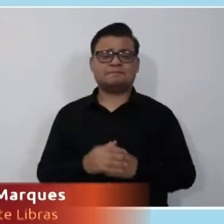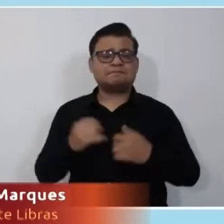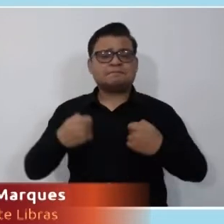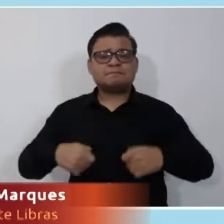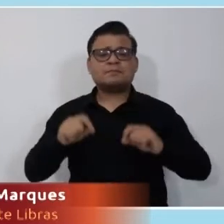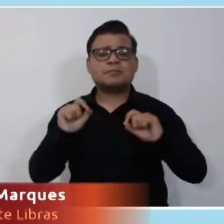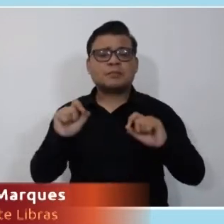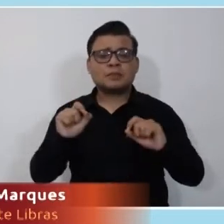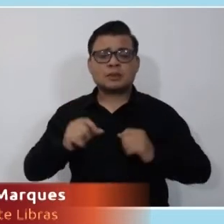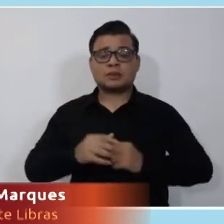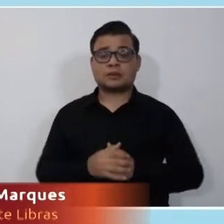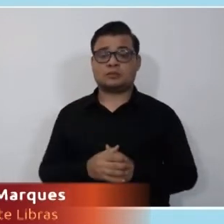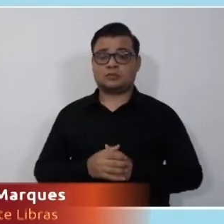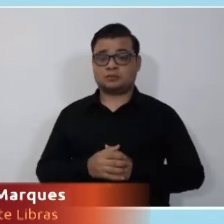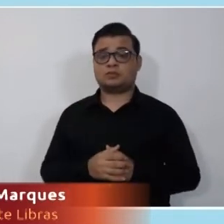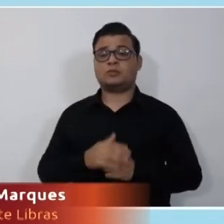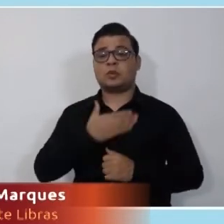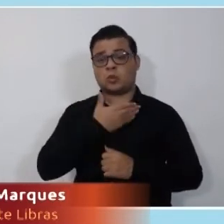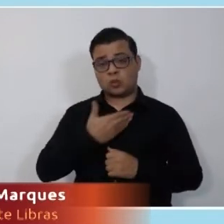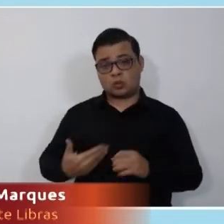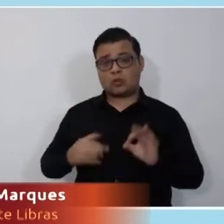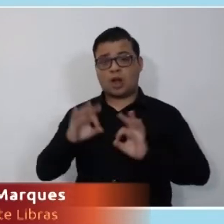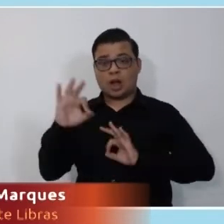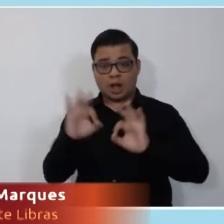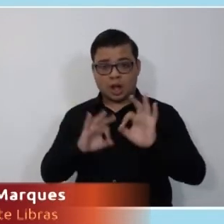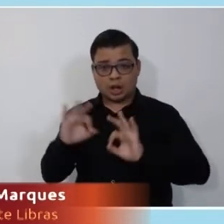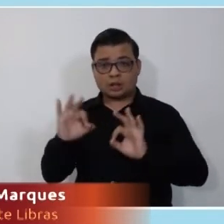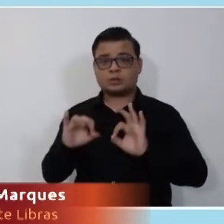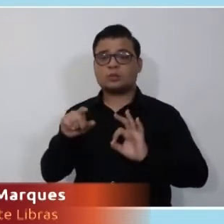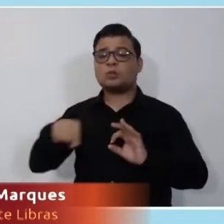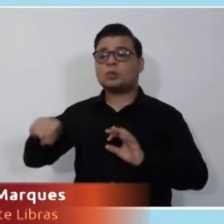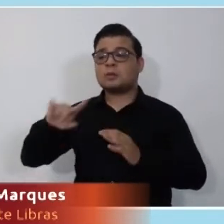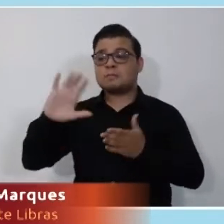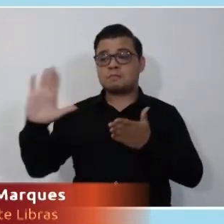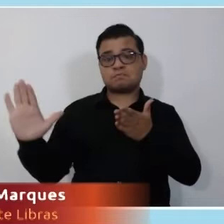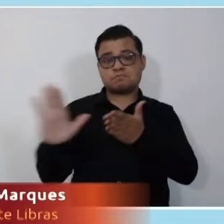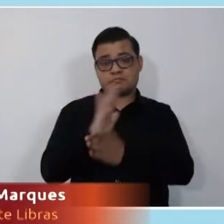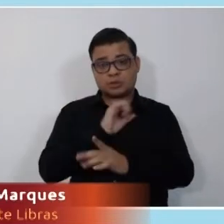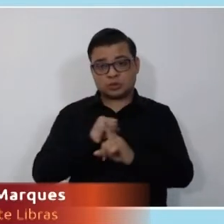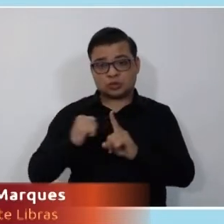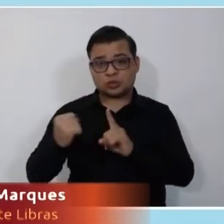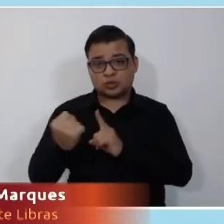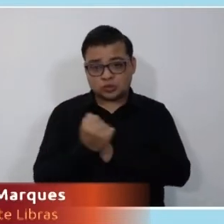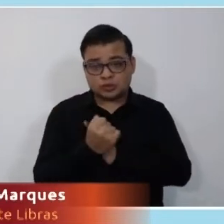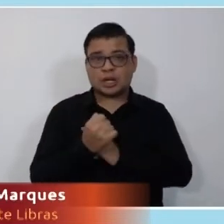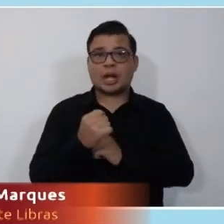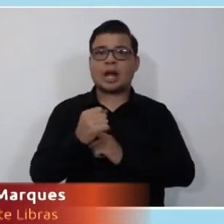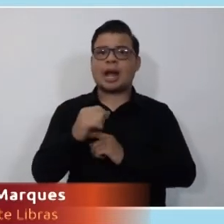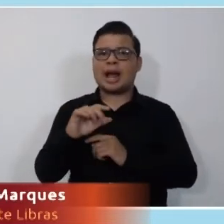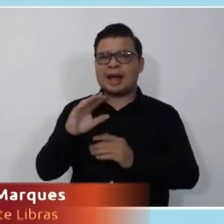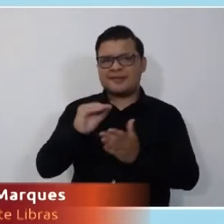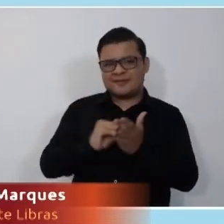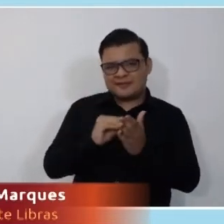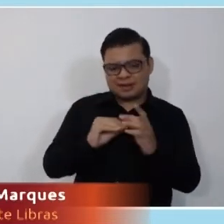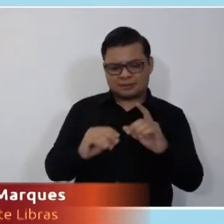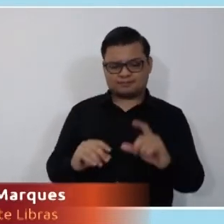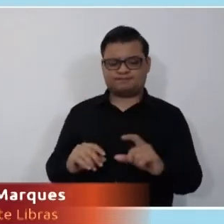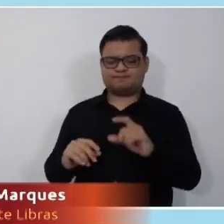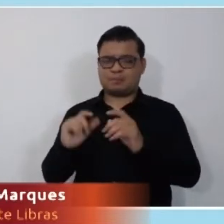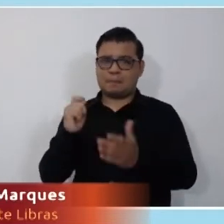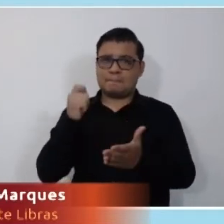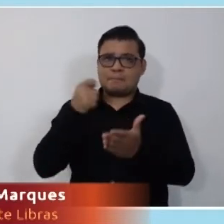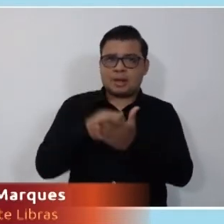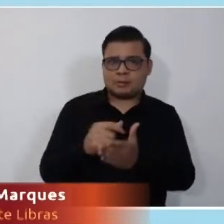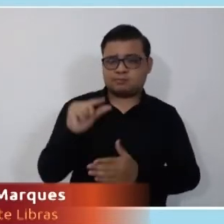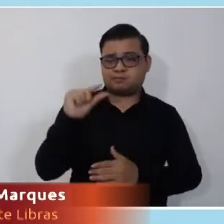tarifa social e paga o resto, a diferença, para poder custear o sistema de tal forma que o sistema